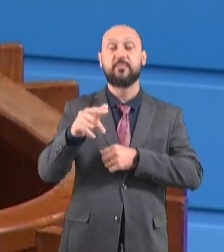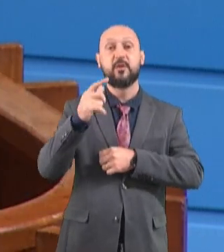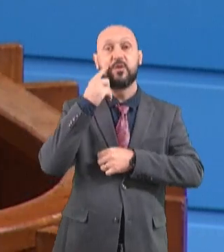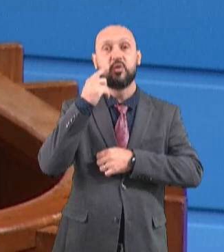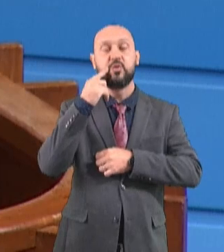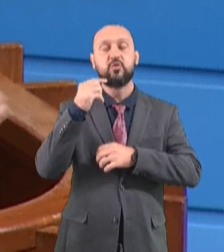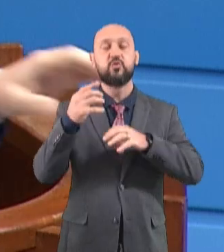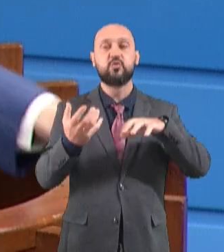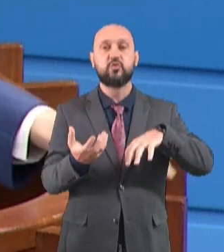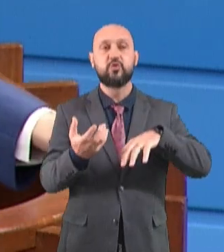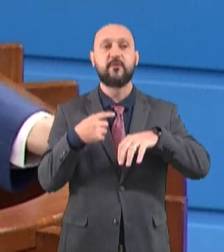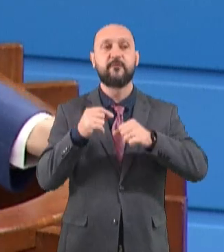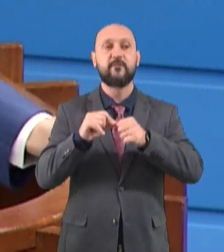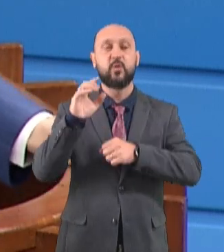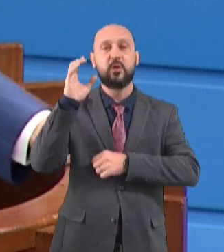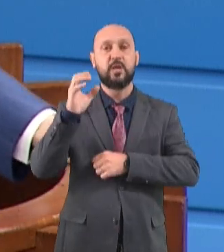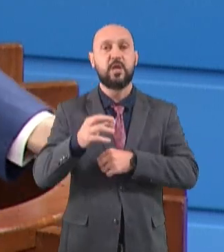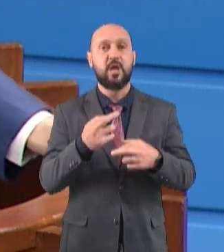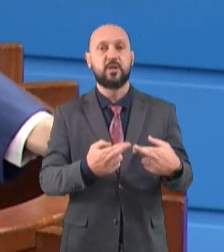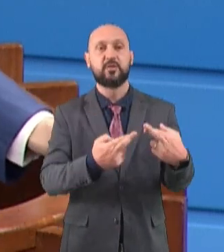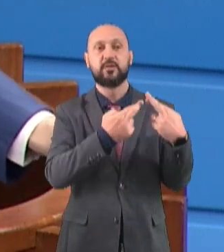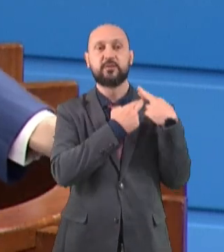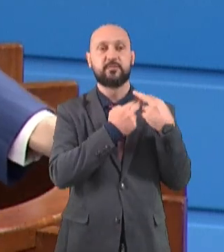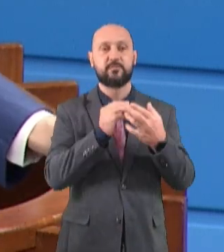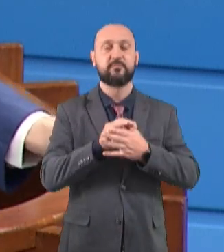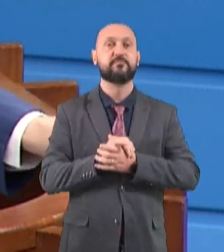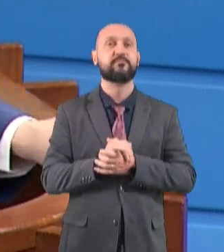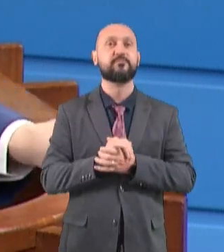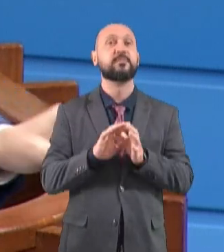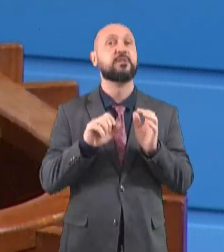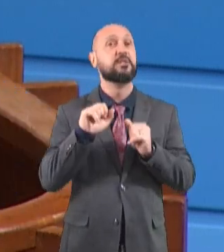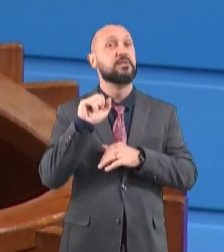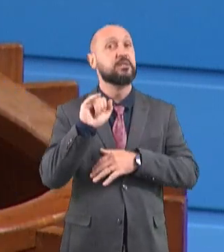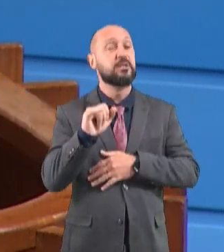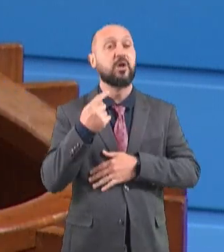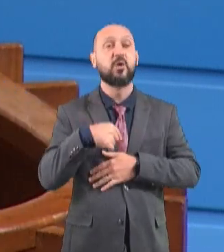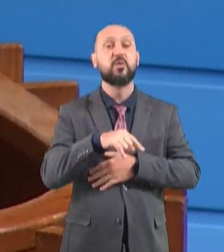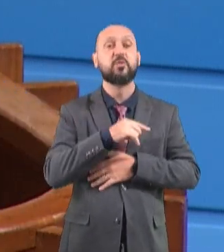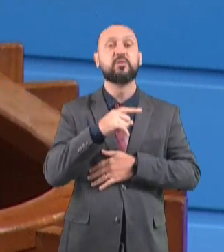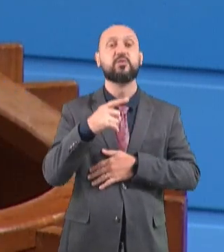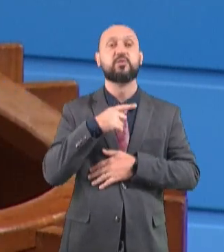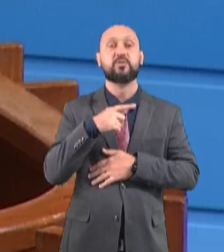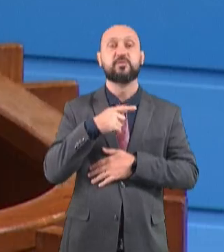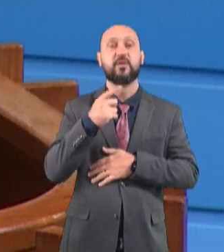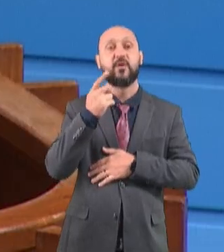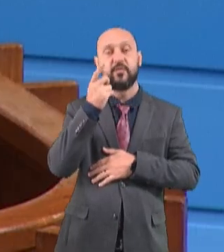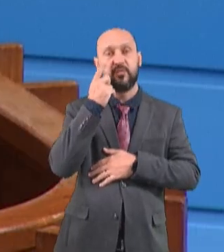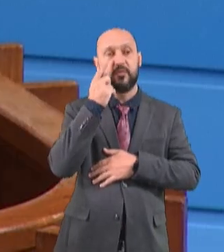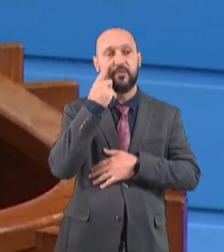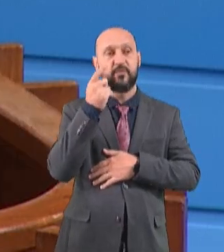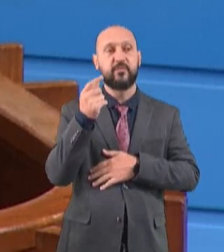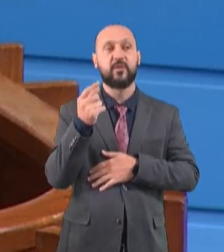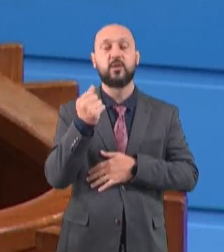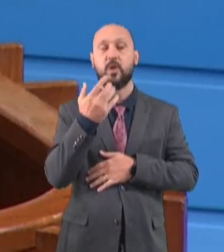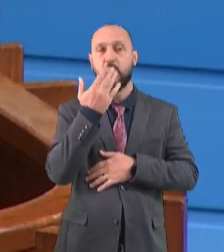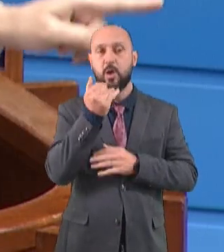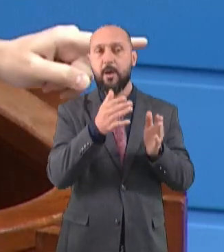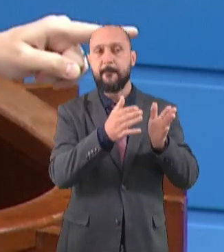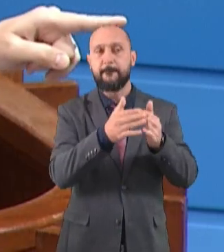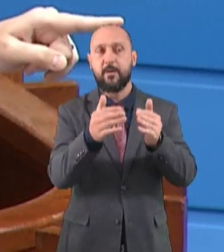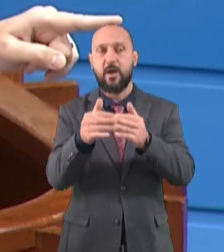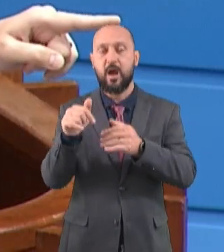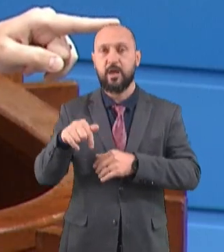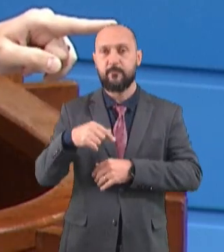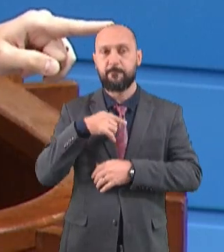e o Senado julgou como crime de responsabilidade, senhores. Então, se nós tivermos acesso aos requerimentos que